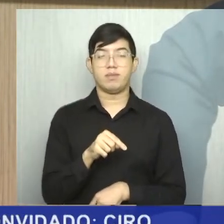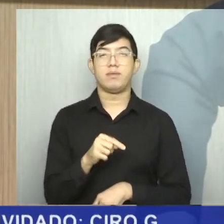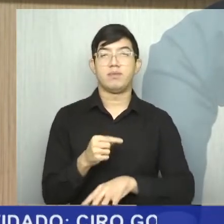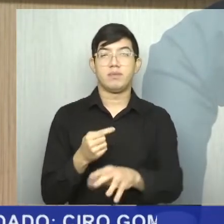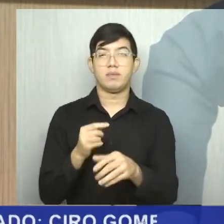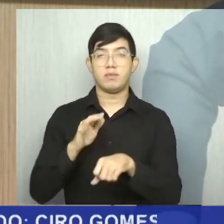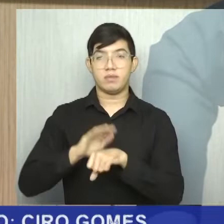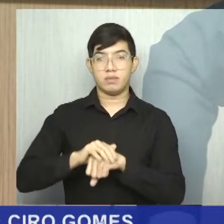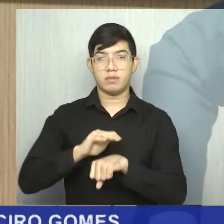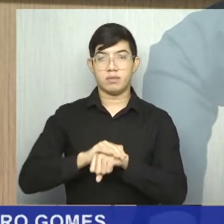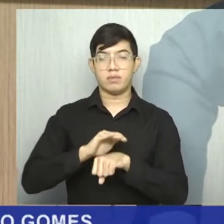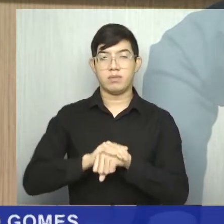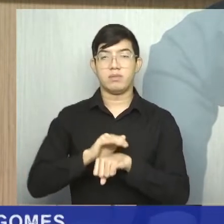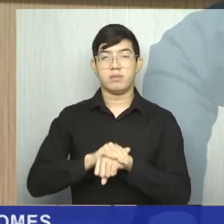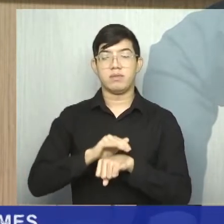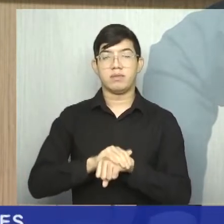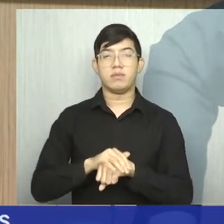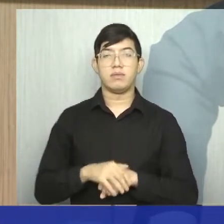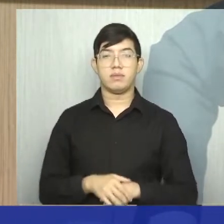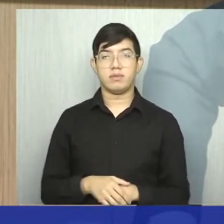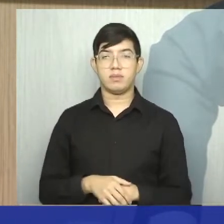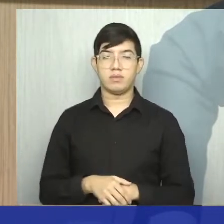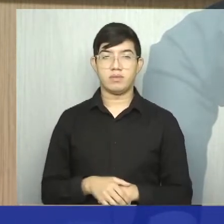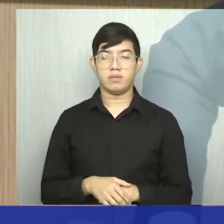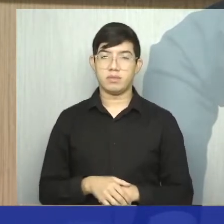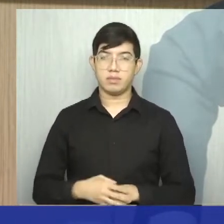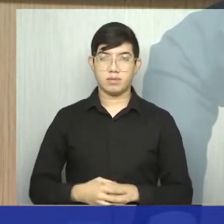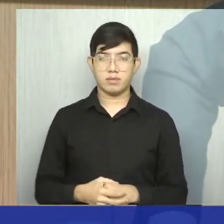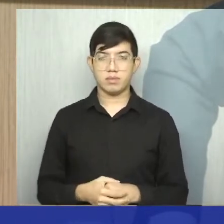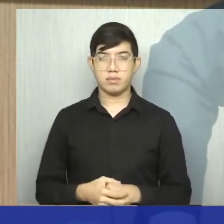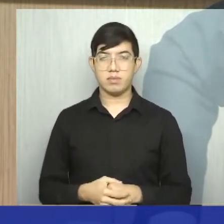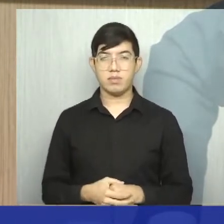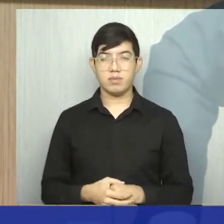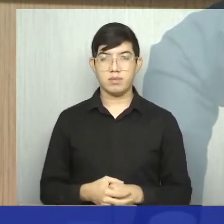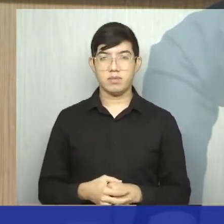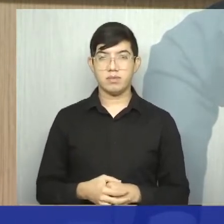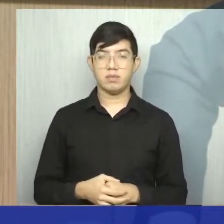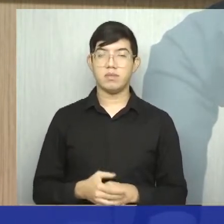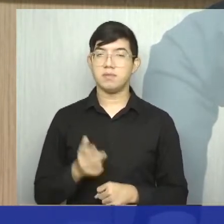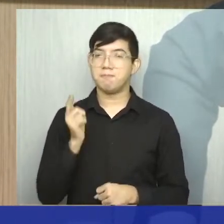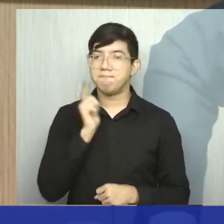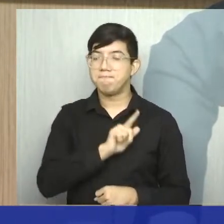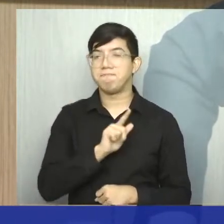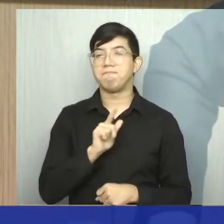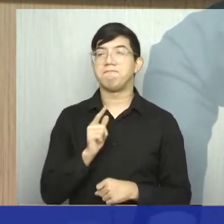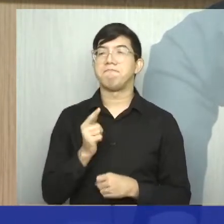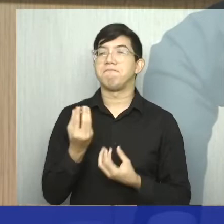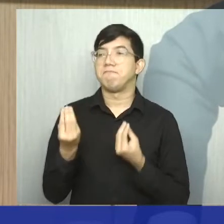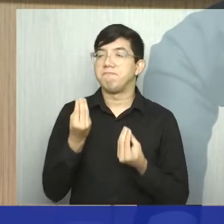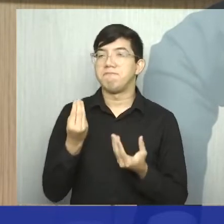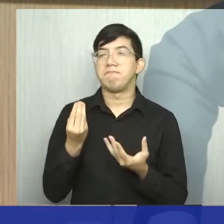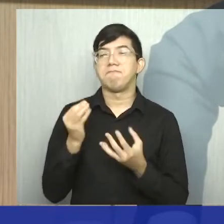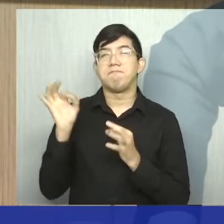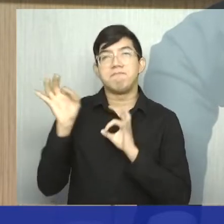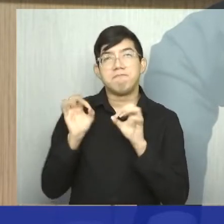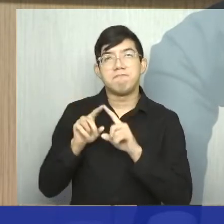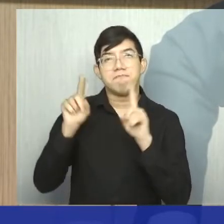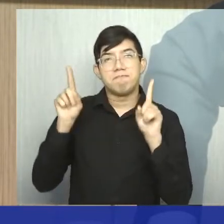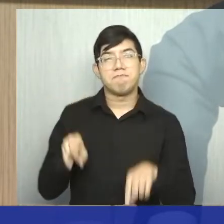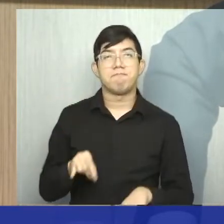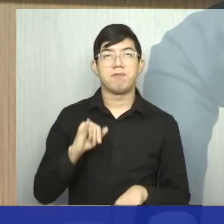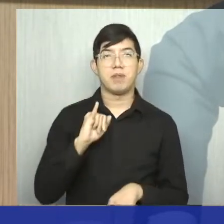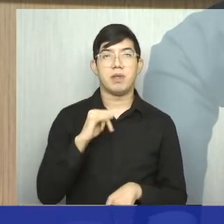chegamos sem peia, sem amarra, sem conchavo, nos permitiu fazer planta de valor de IPTU, e progressividade de